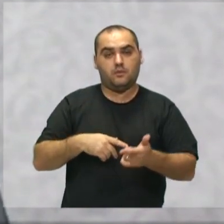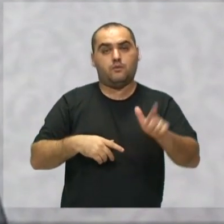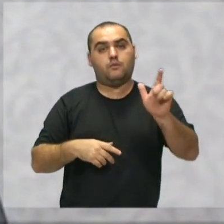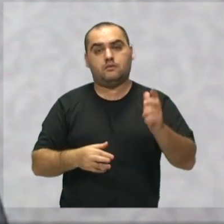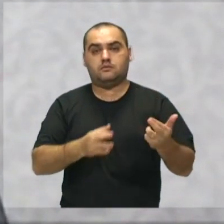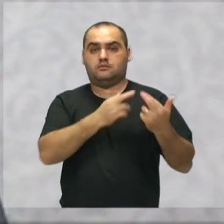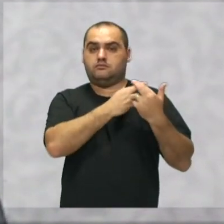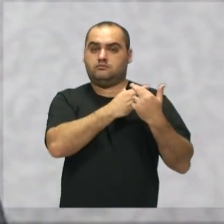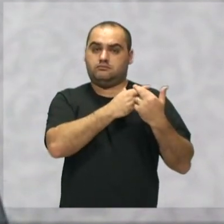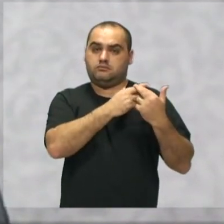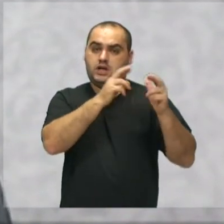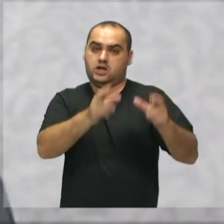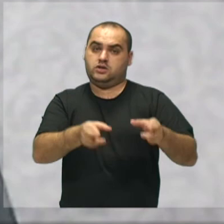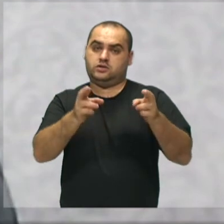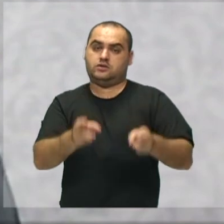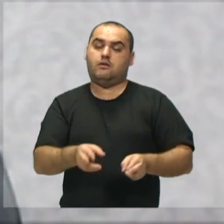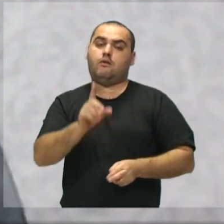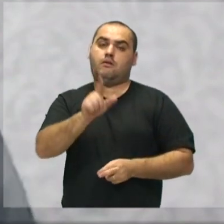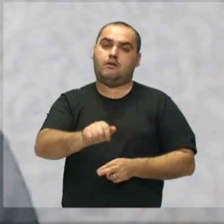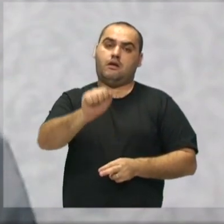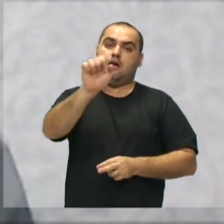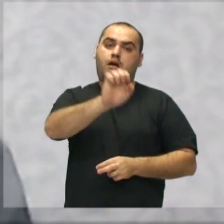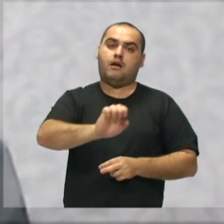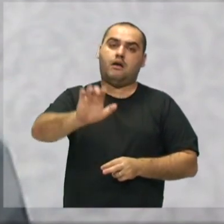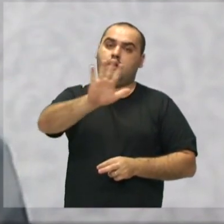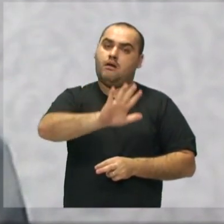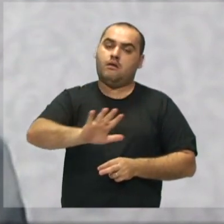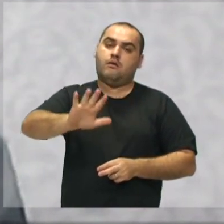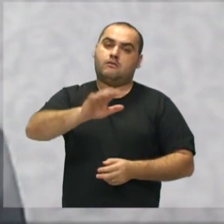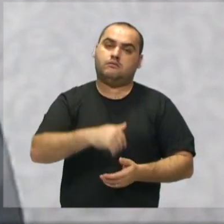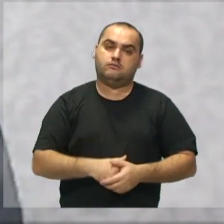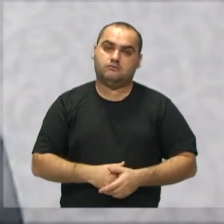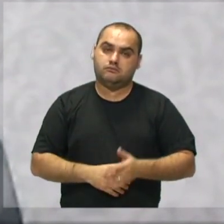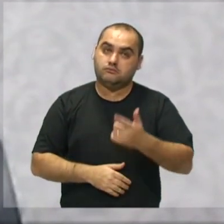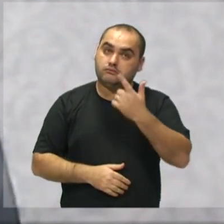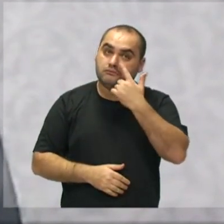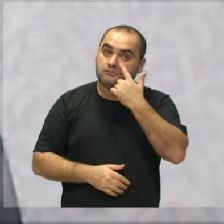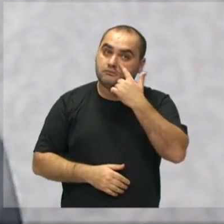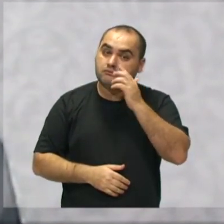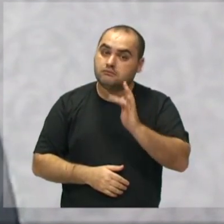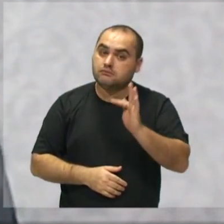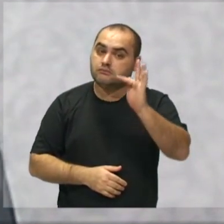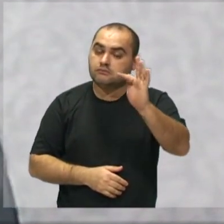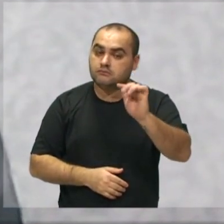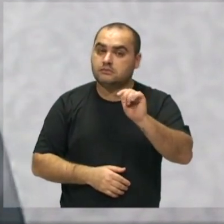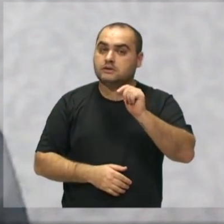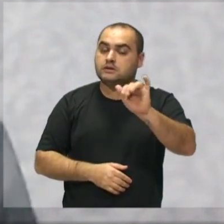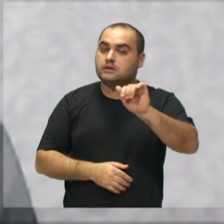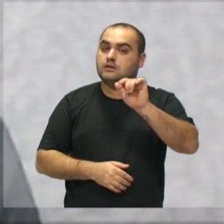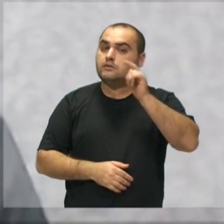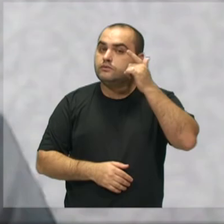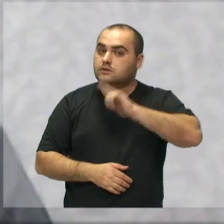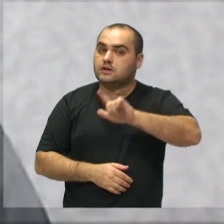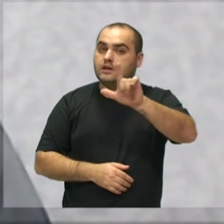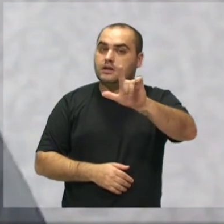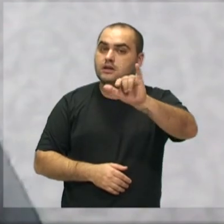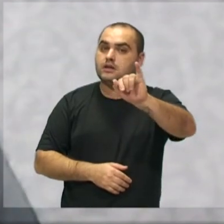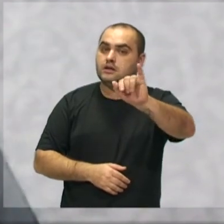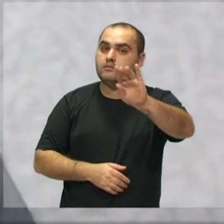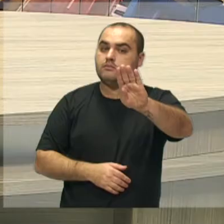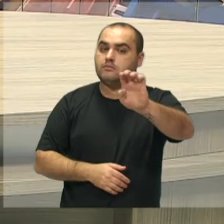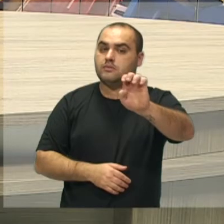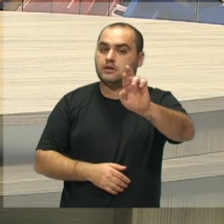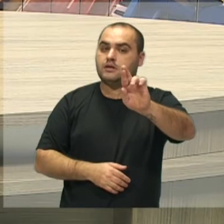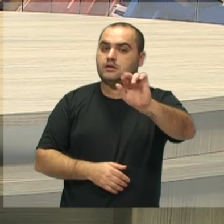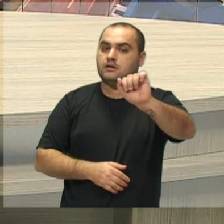europeia, né? Quem sabe nós nos tornemos liberais. Eu já fico feliz se nós nos tornarmos